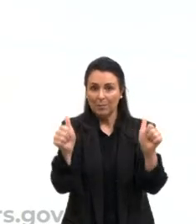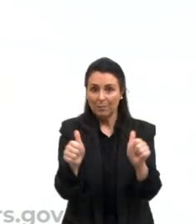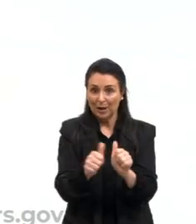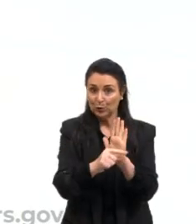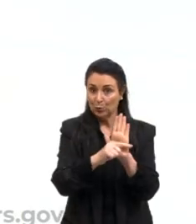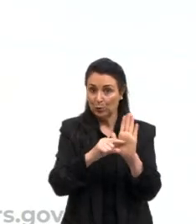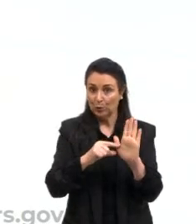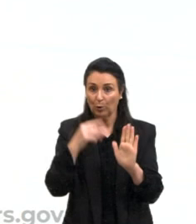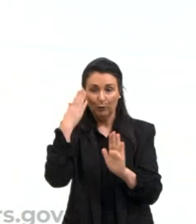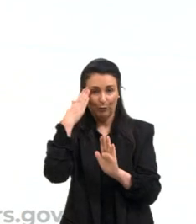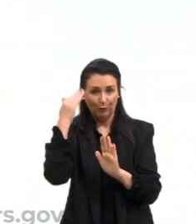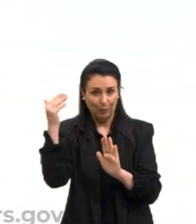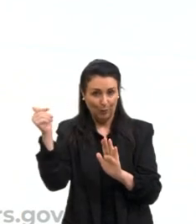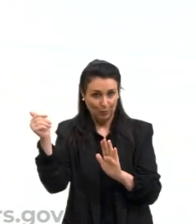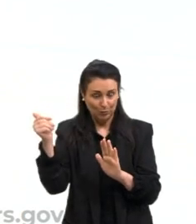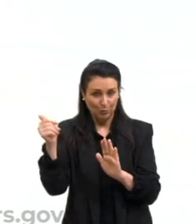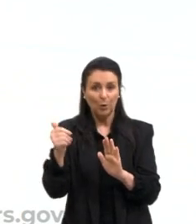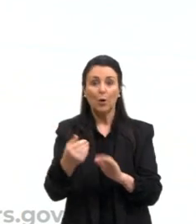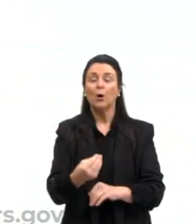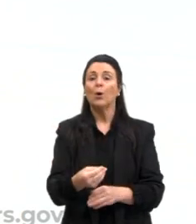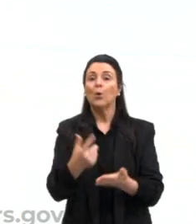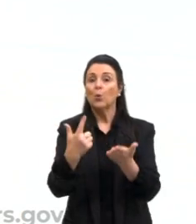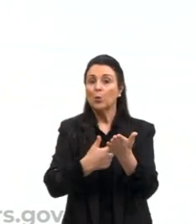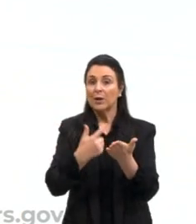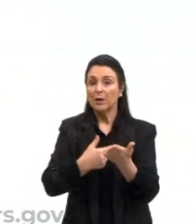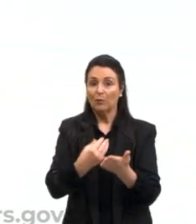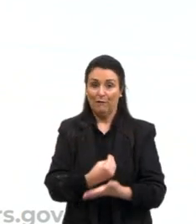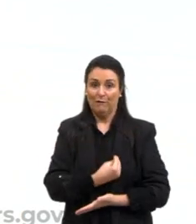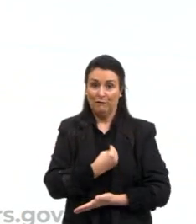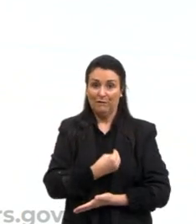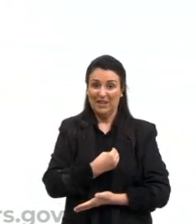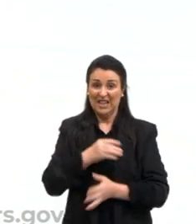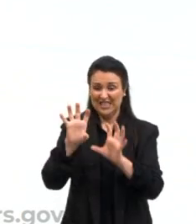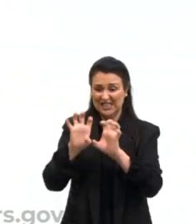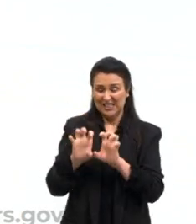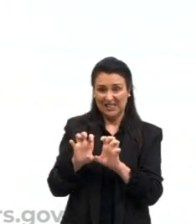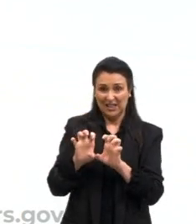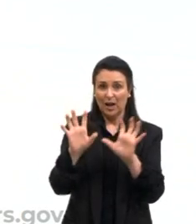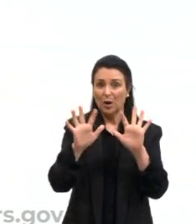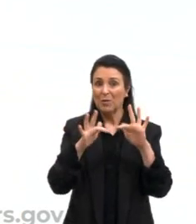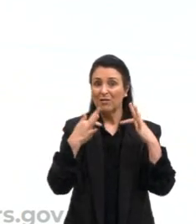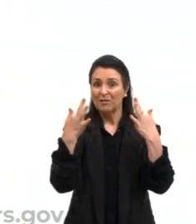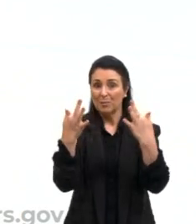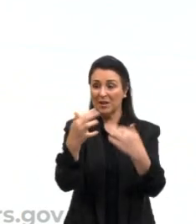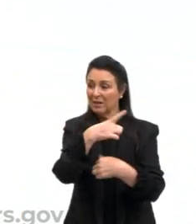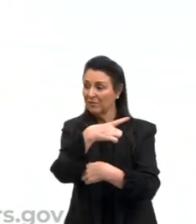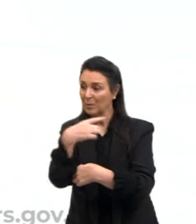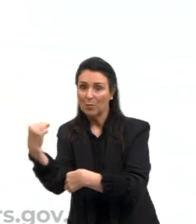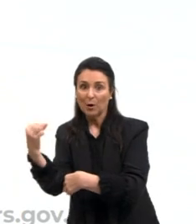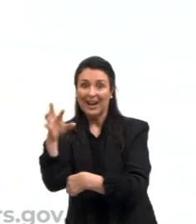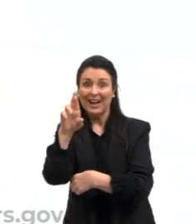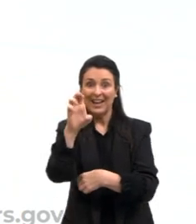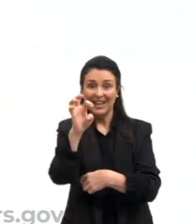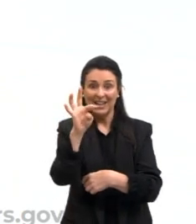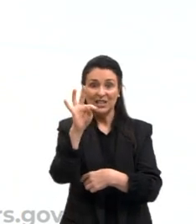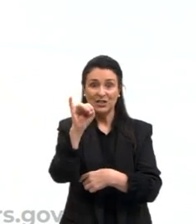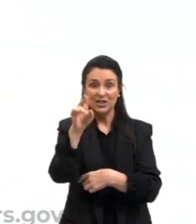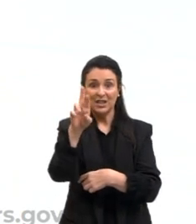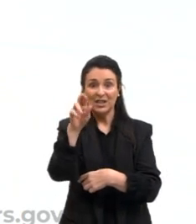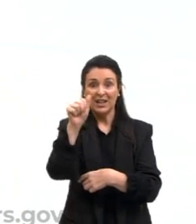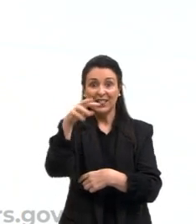Graciliano Ramos né do livro Vidas Secas que é uma família de retirantes quantas famílias que a gente conhece de retirantes até